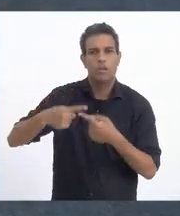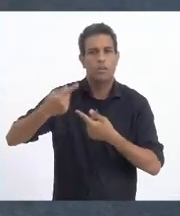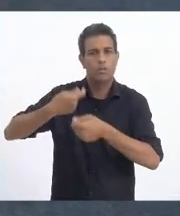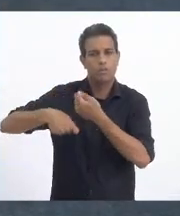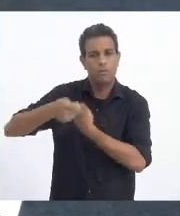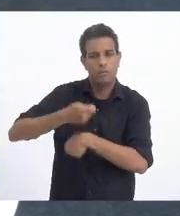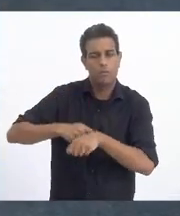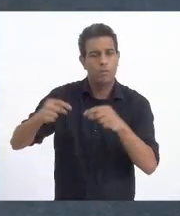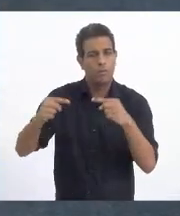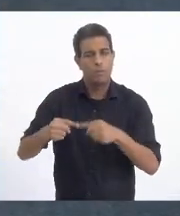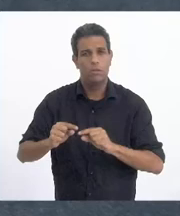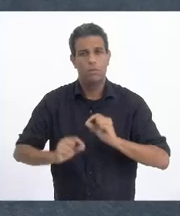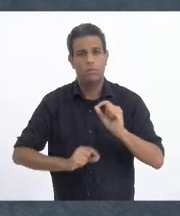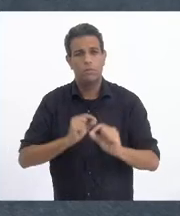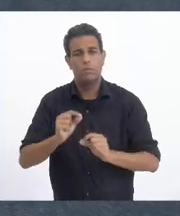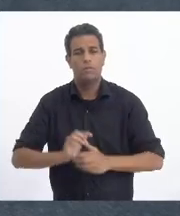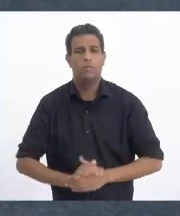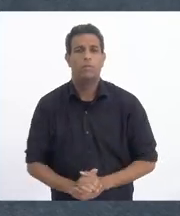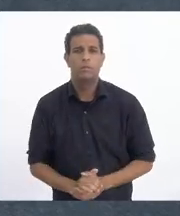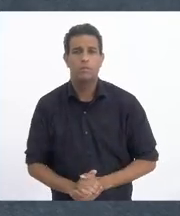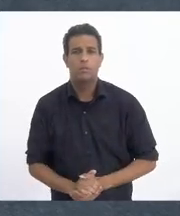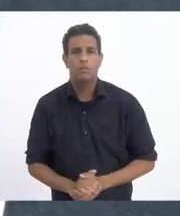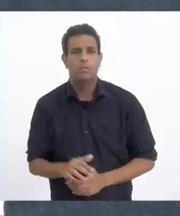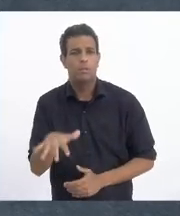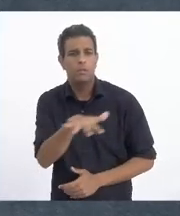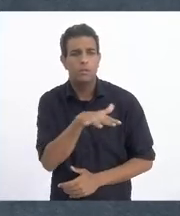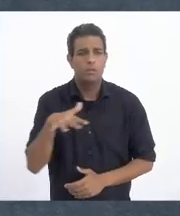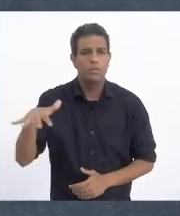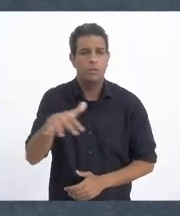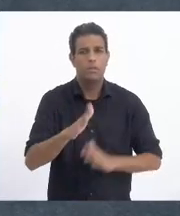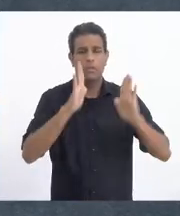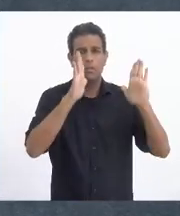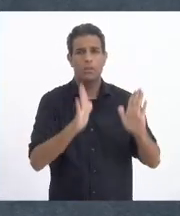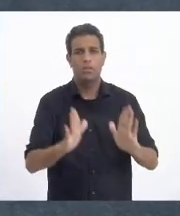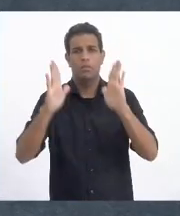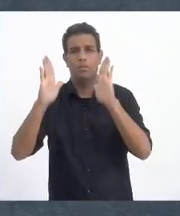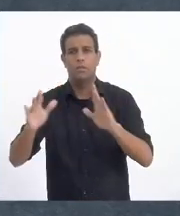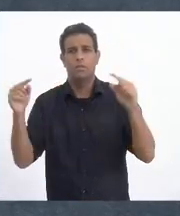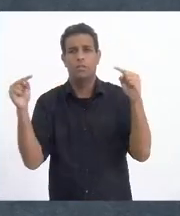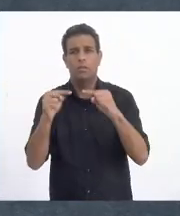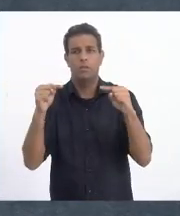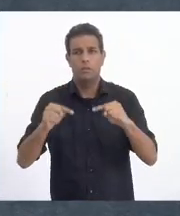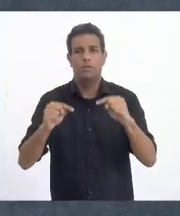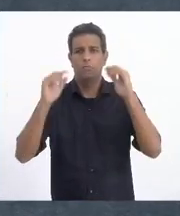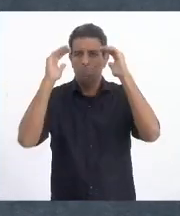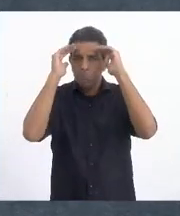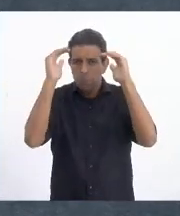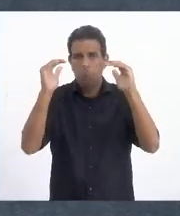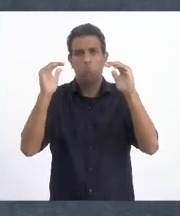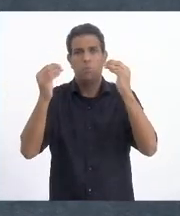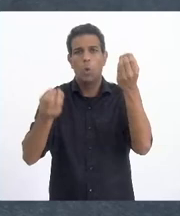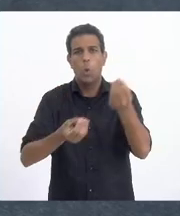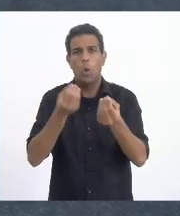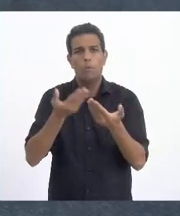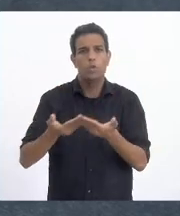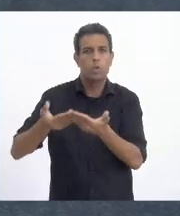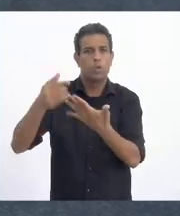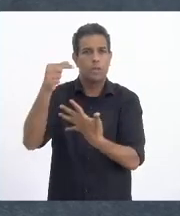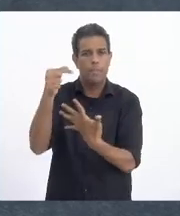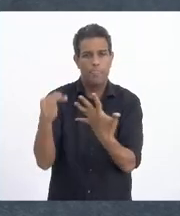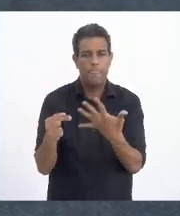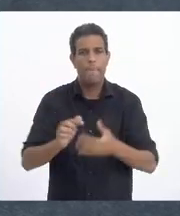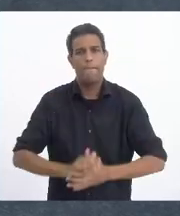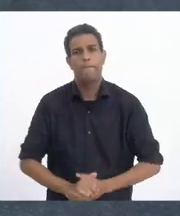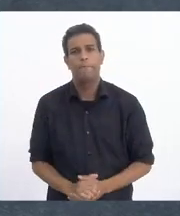né? Graças a Deus, o Estado-Maior-Geral do Corpo de Bombeiros, com homens honrados e estudados, né?